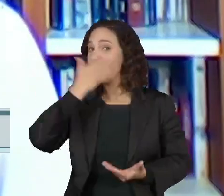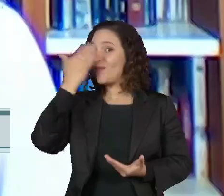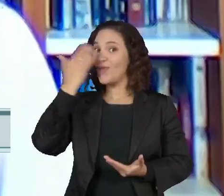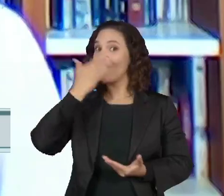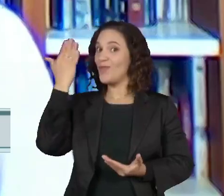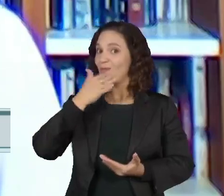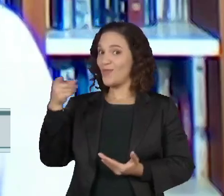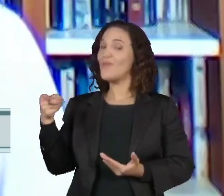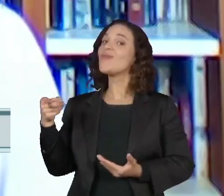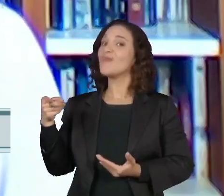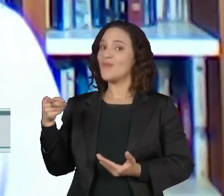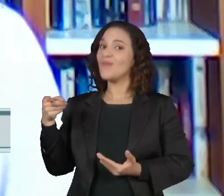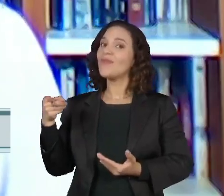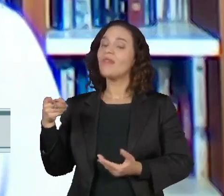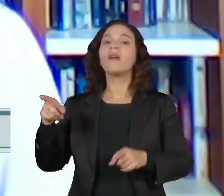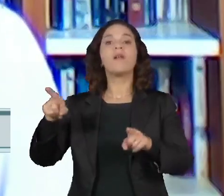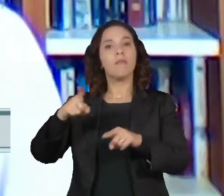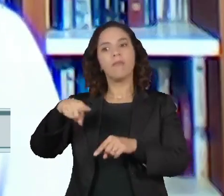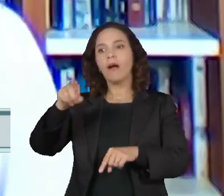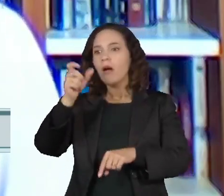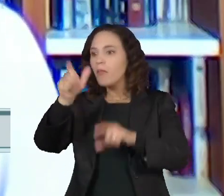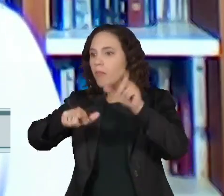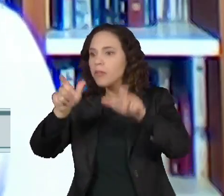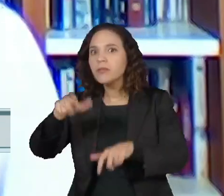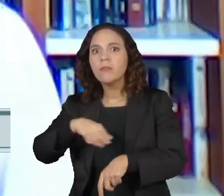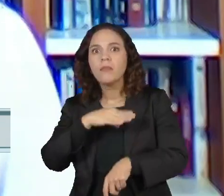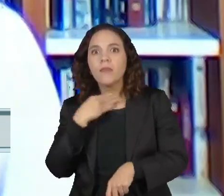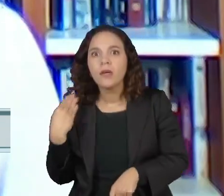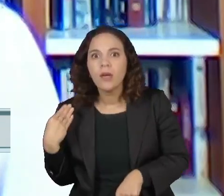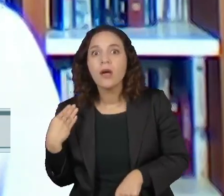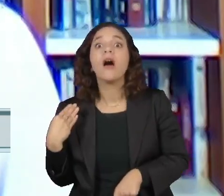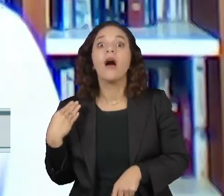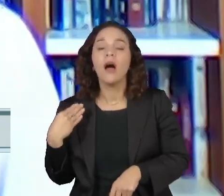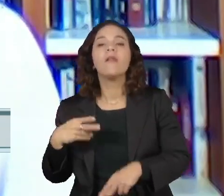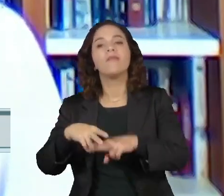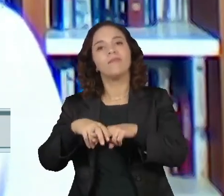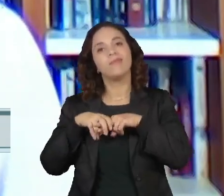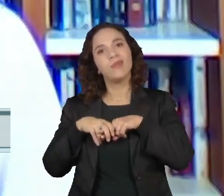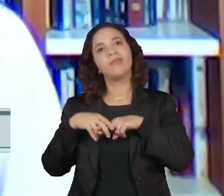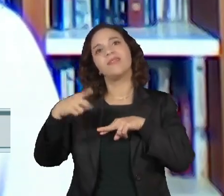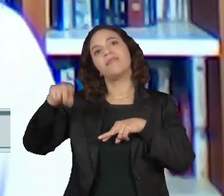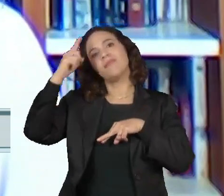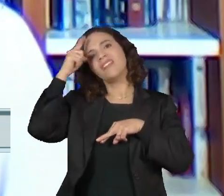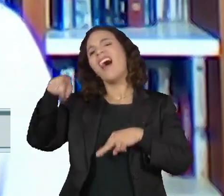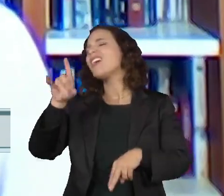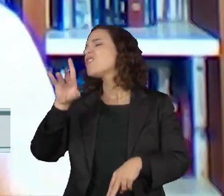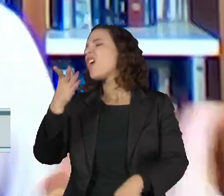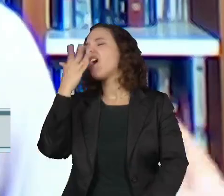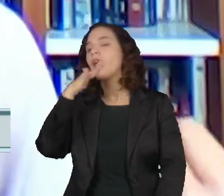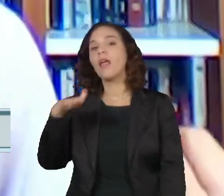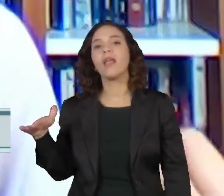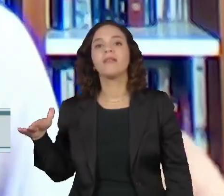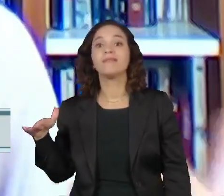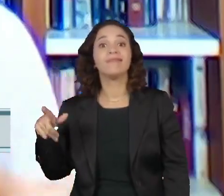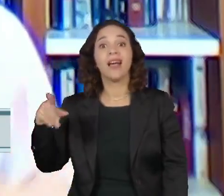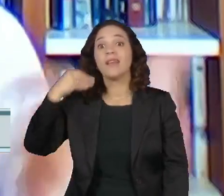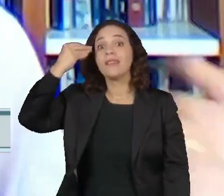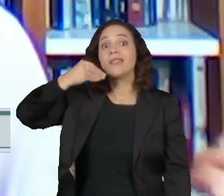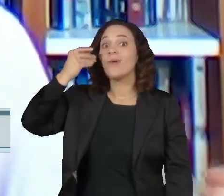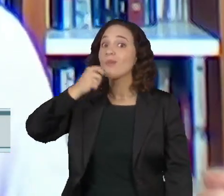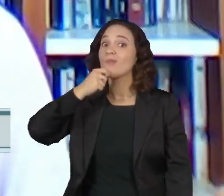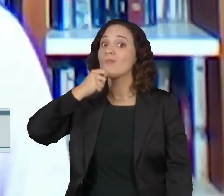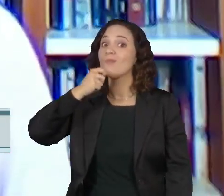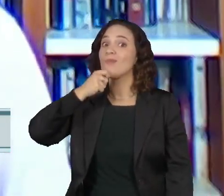essas doenças muitas vezes matavam, então tem uma falsa ideia que é uma doença infantil, ela não viveu isso, que